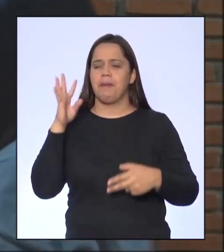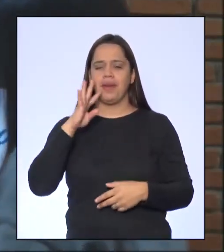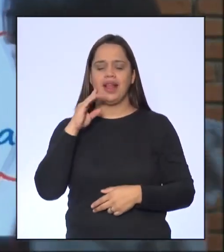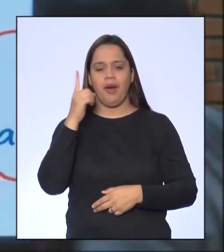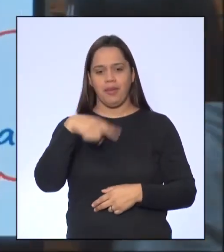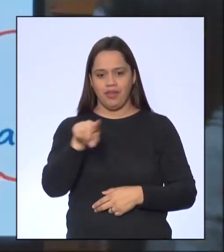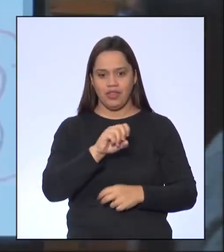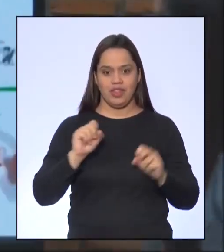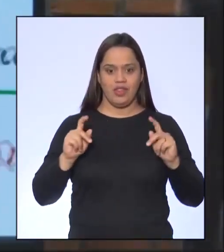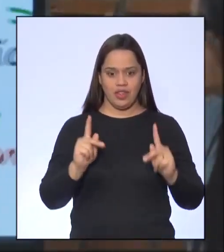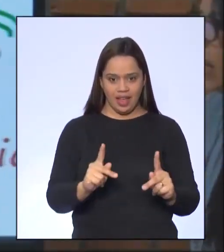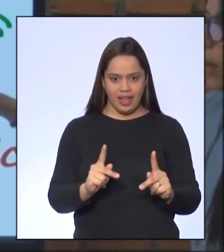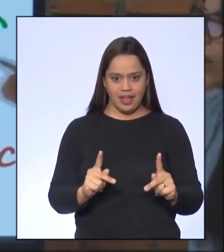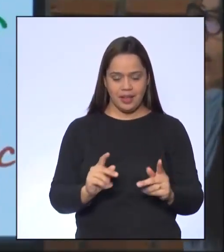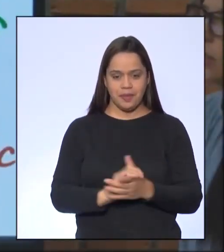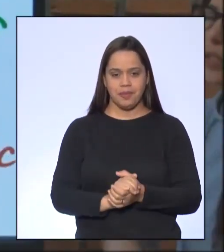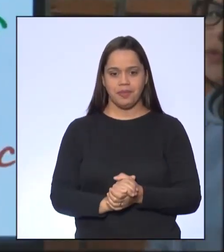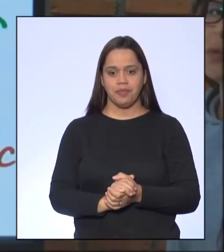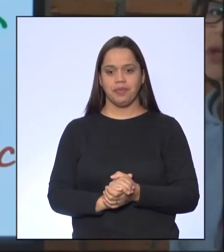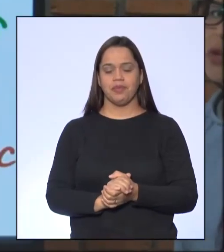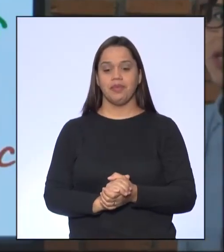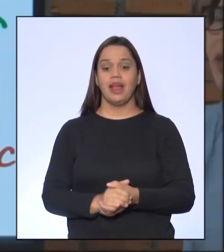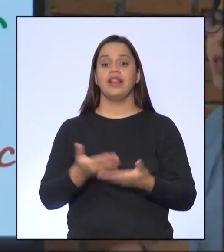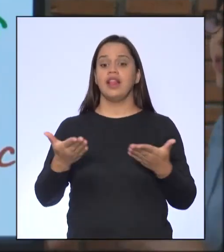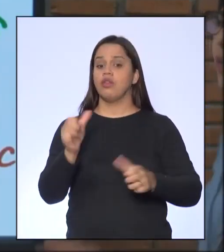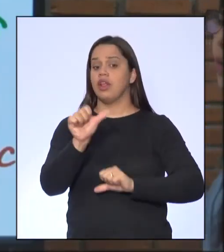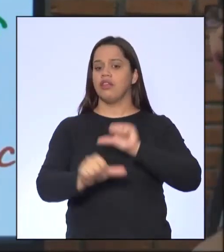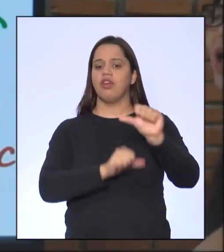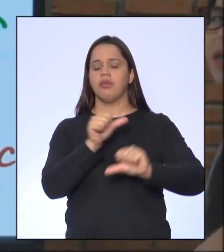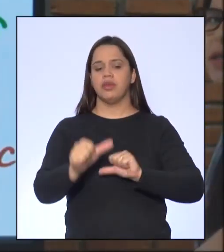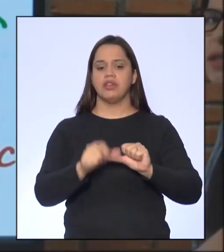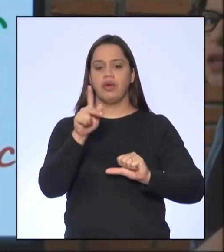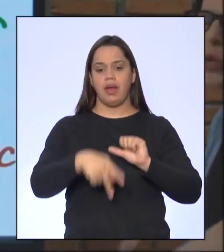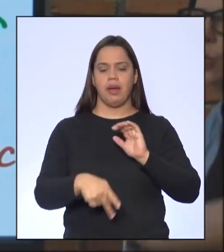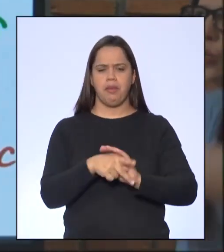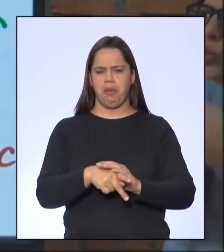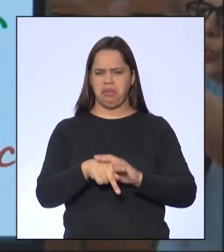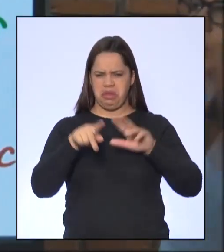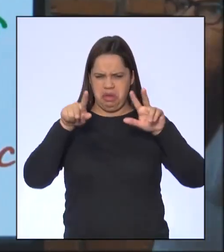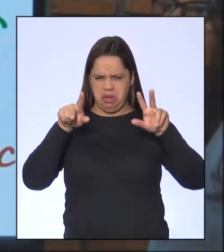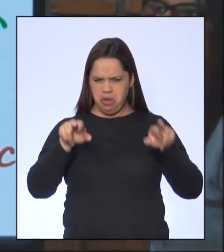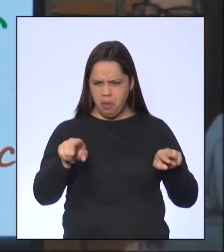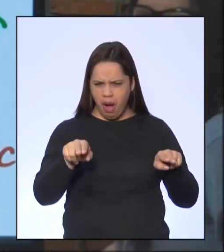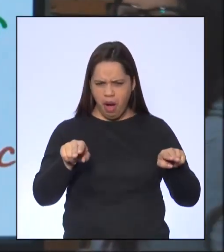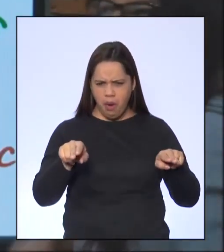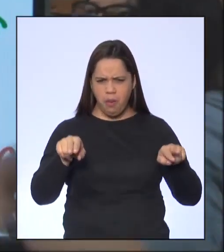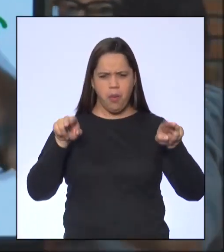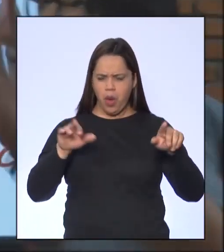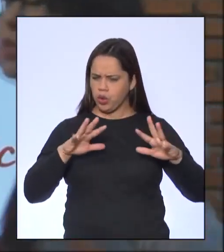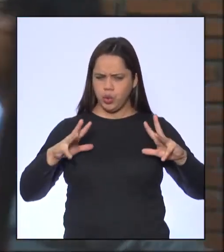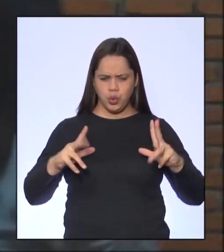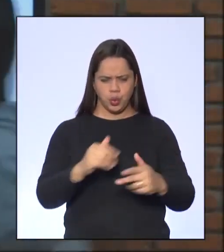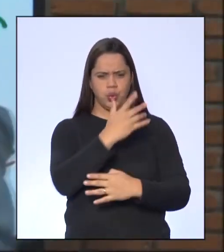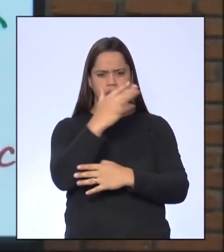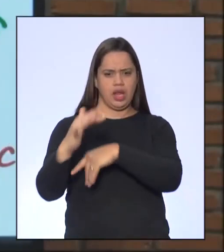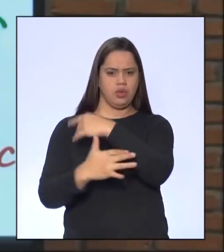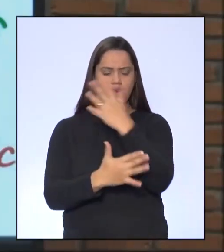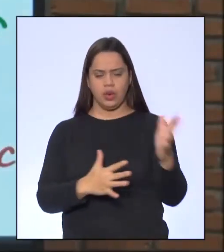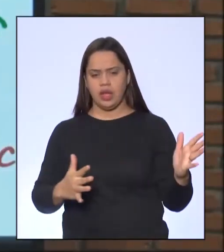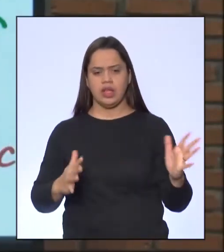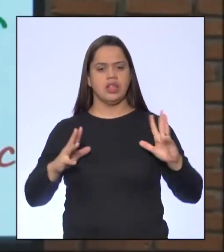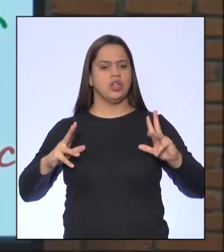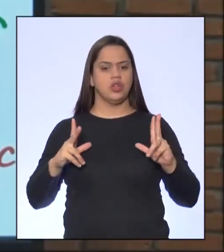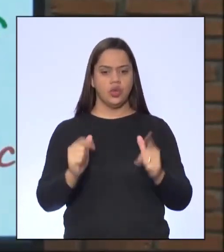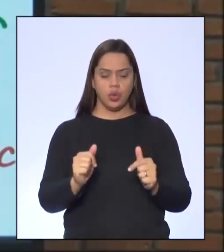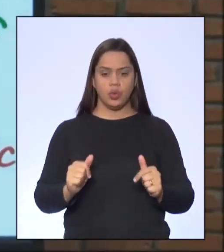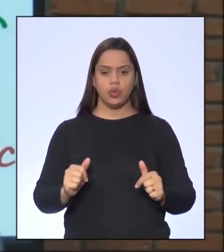vocês. Então, as transformações, elas são iguais. Tudo que acontece na natureza, tudo que se transforma,